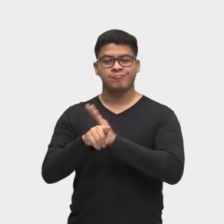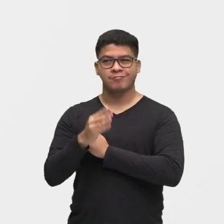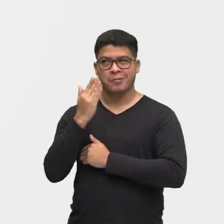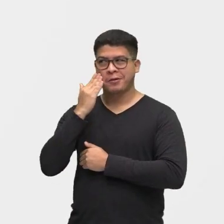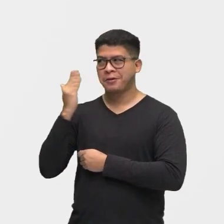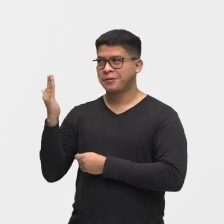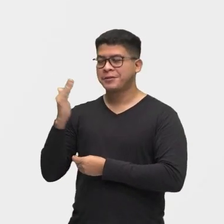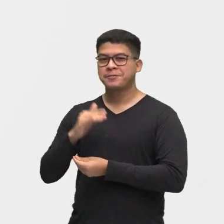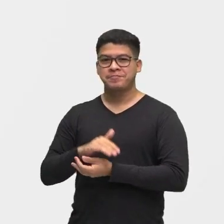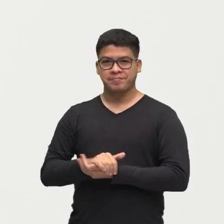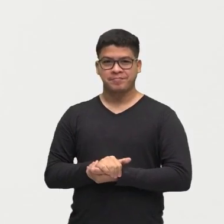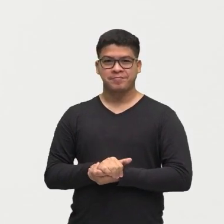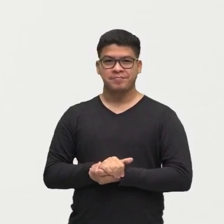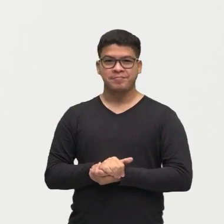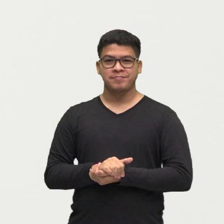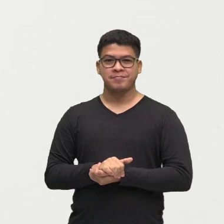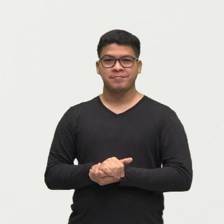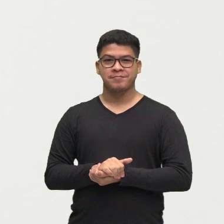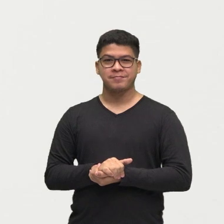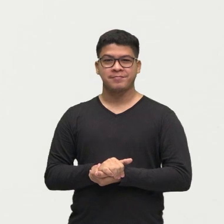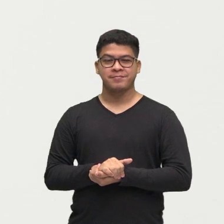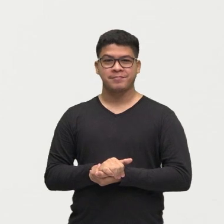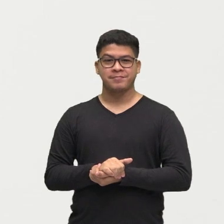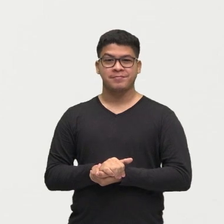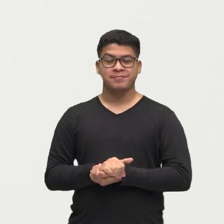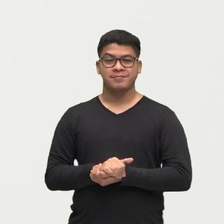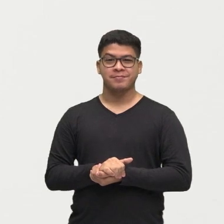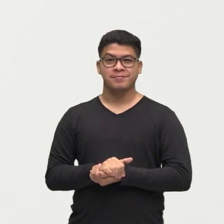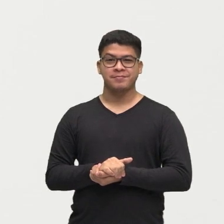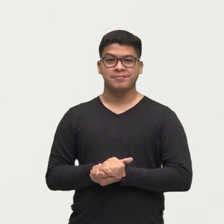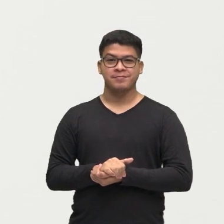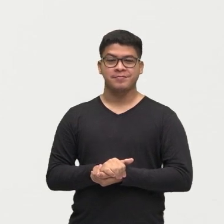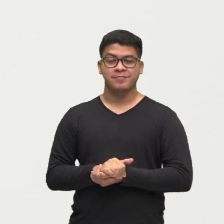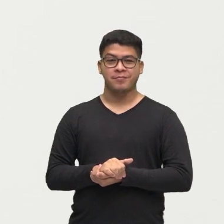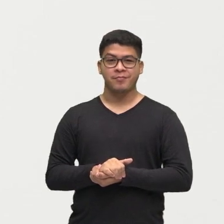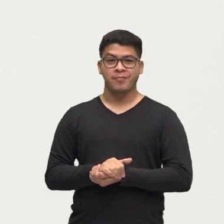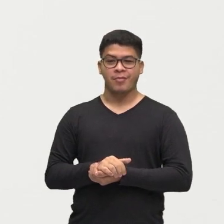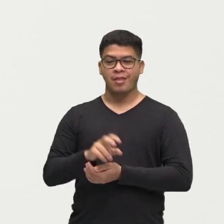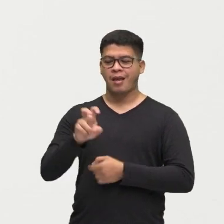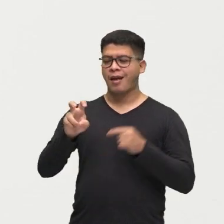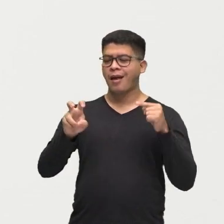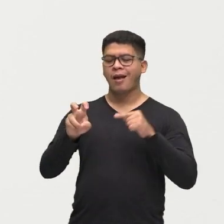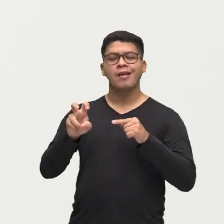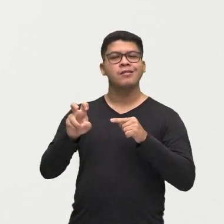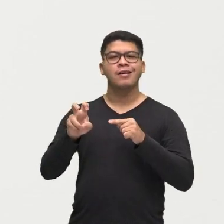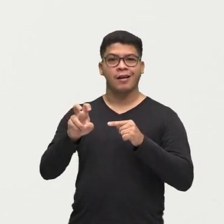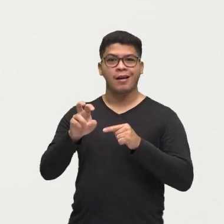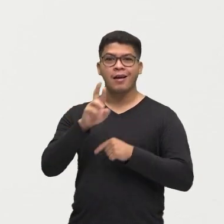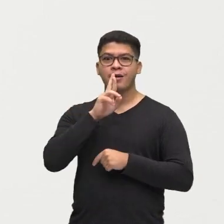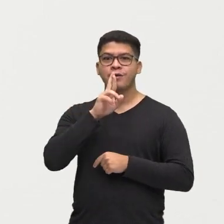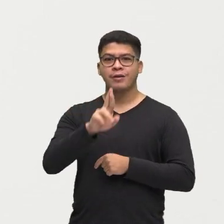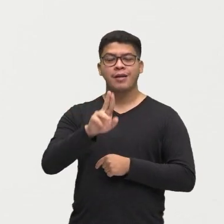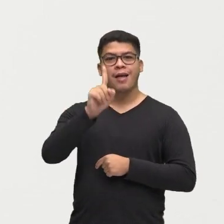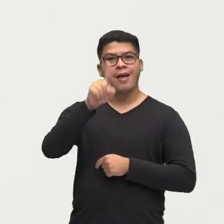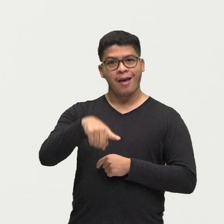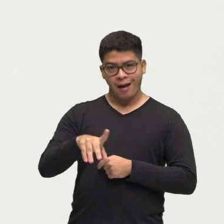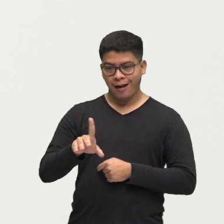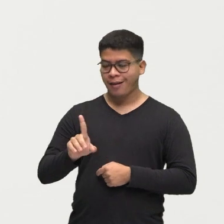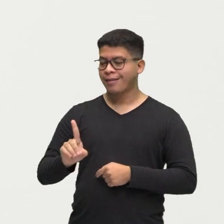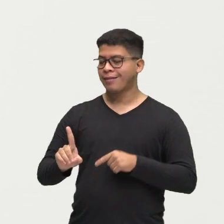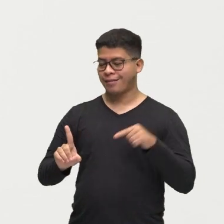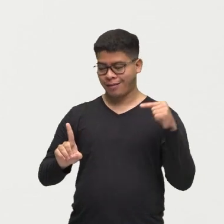Vamos dar uma olhada aqui. Olha só, gente, a questão número 5, a resposta é a letter